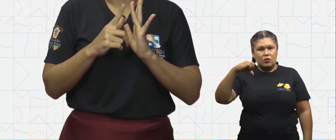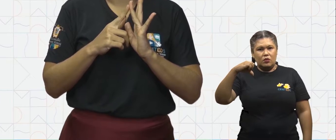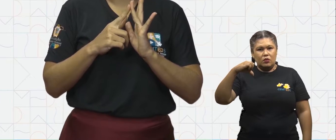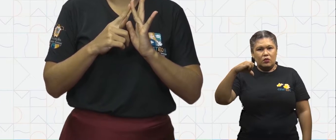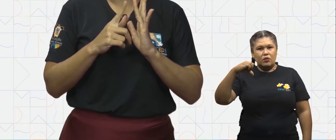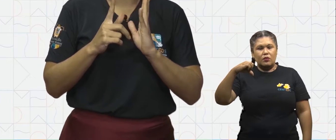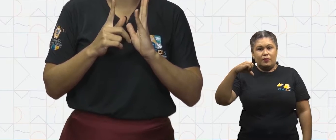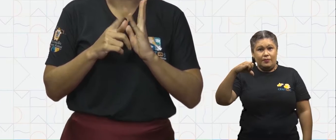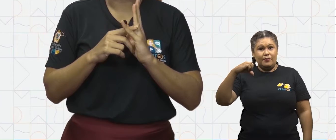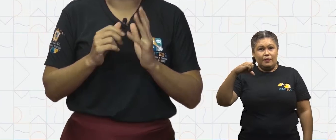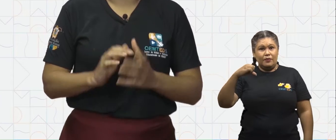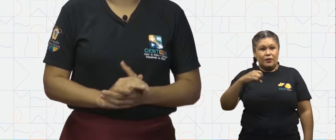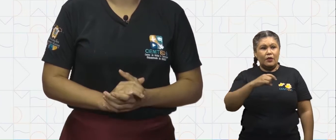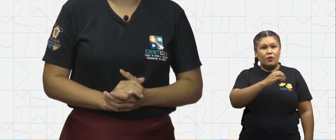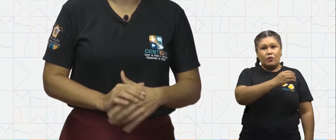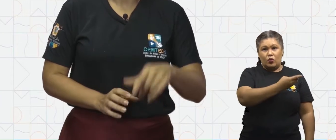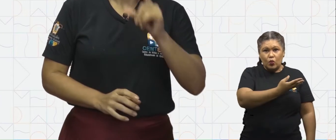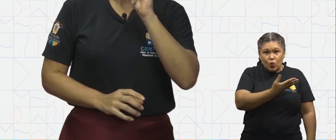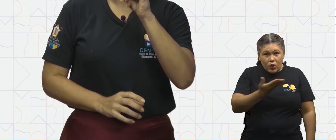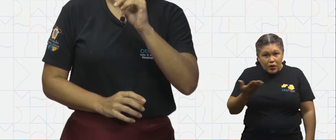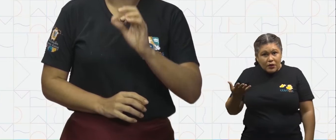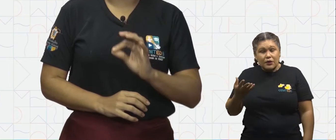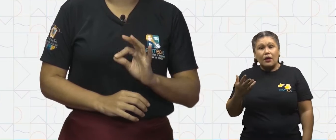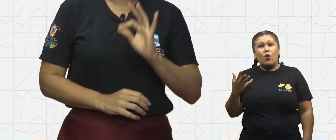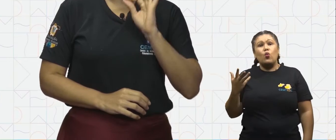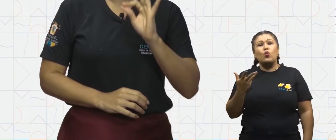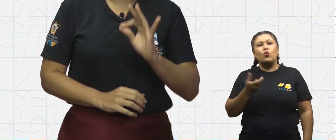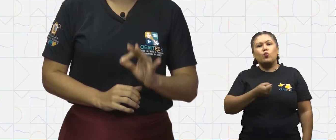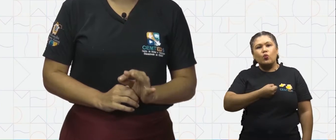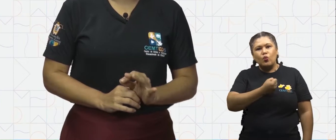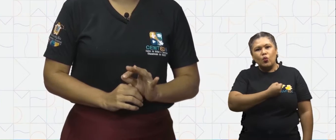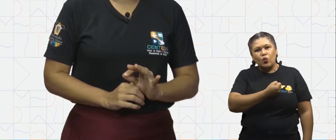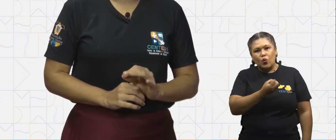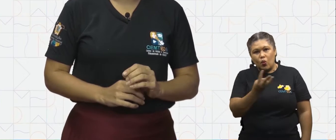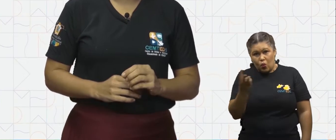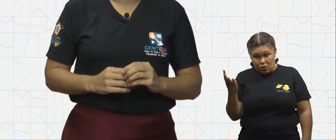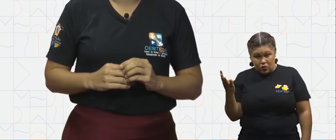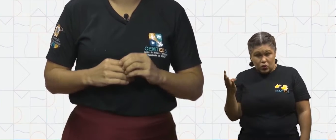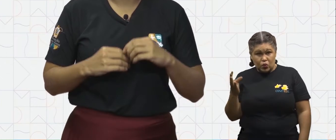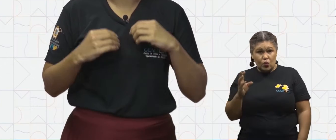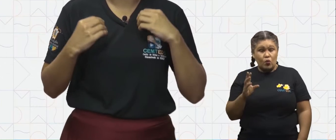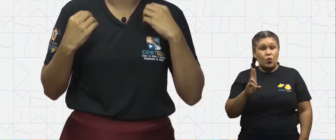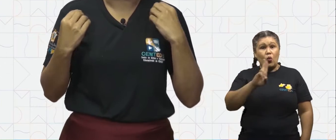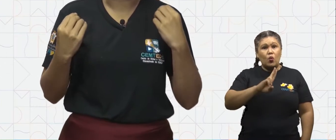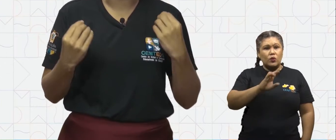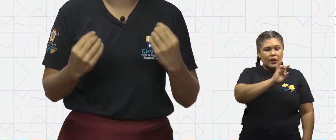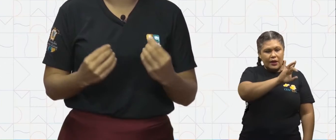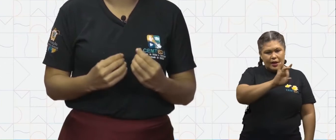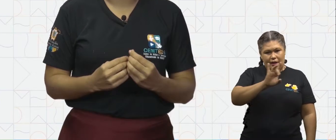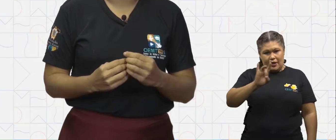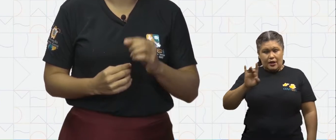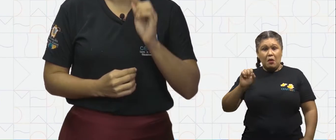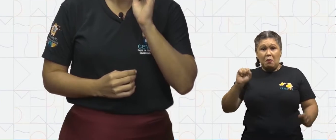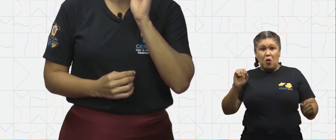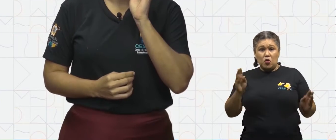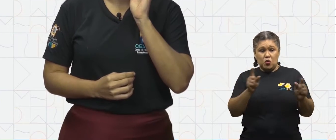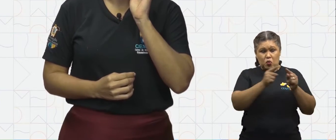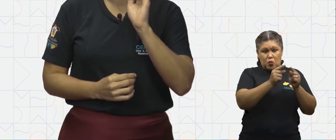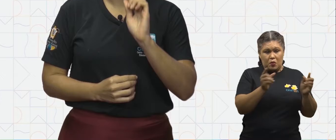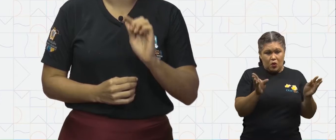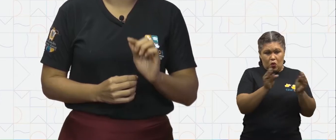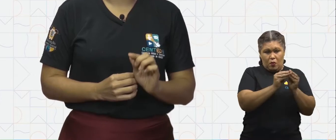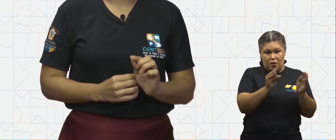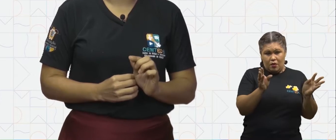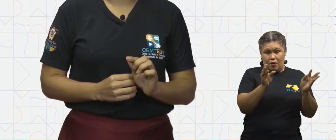7, 8 e 9. E é a partir deles que podemos formar qualquer combinação